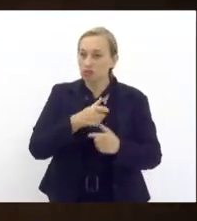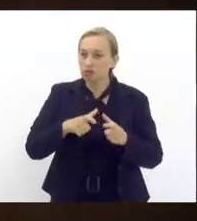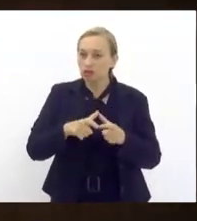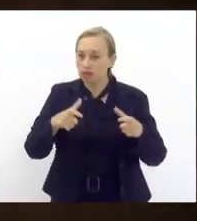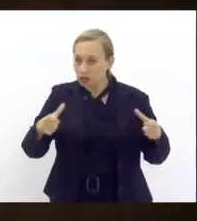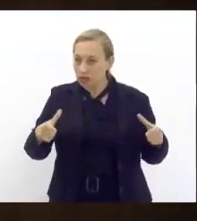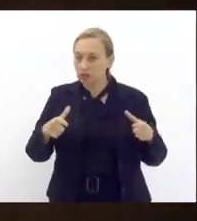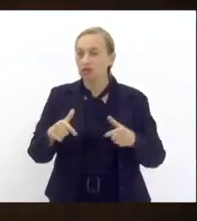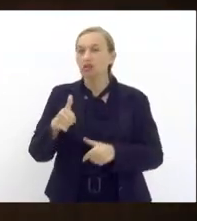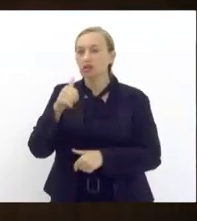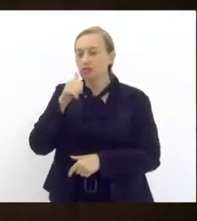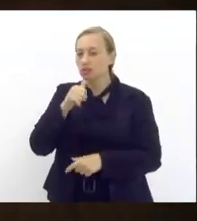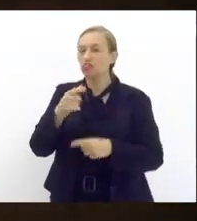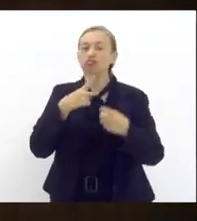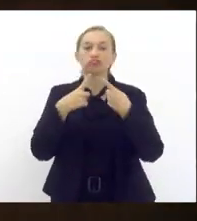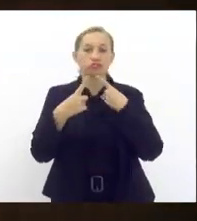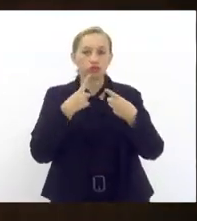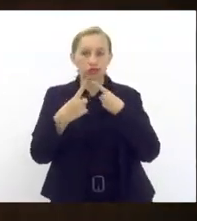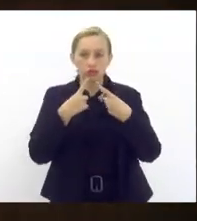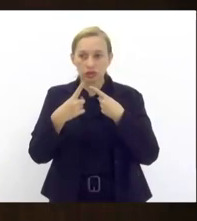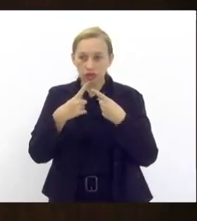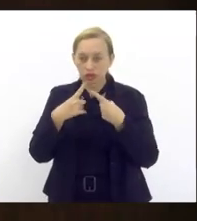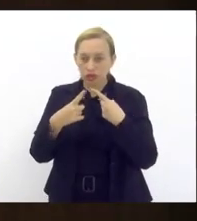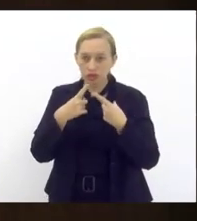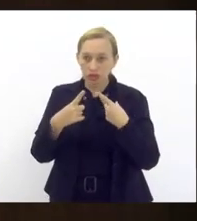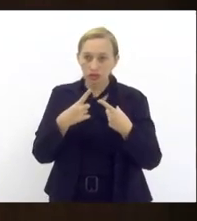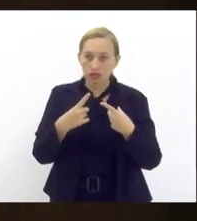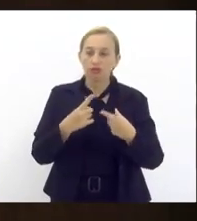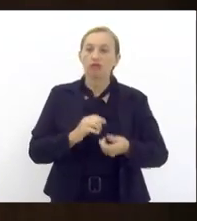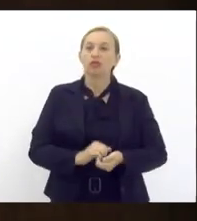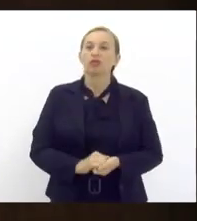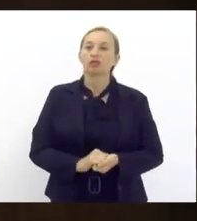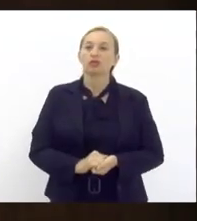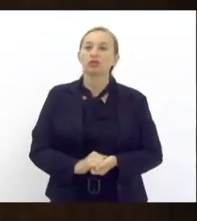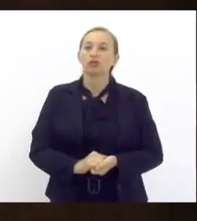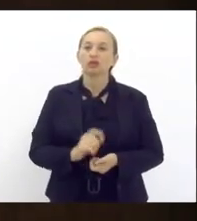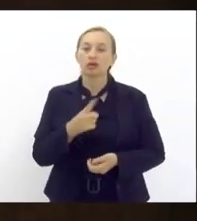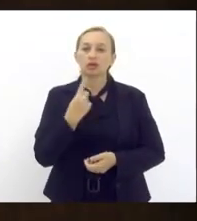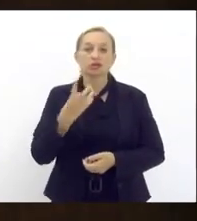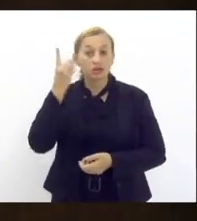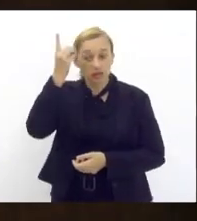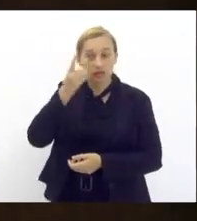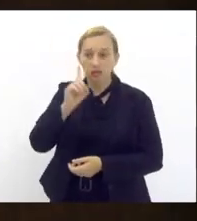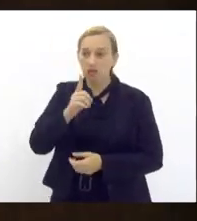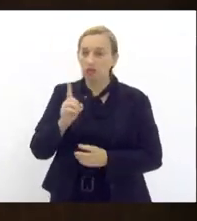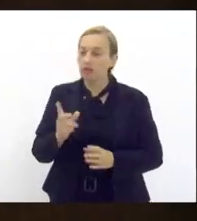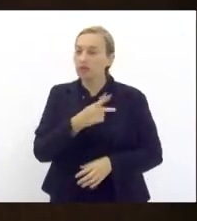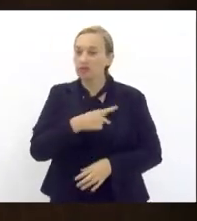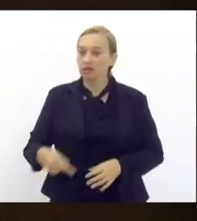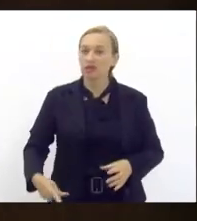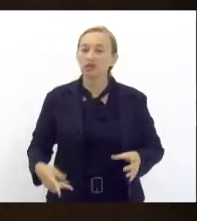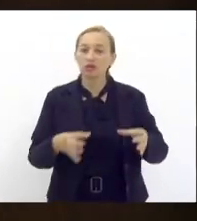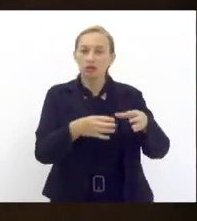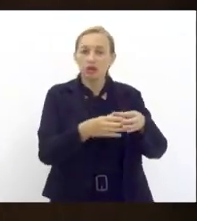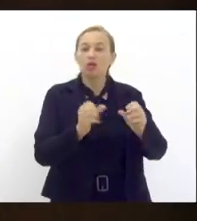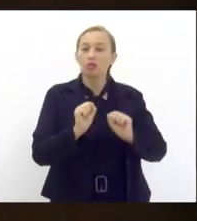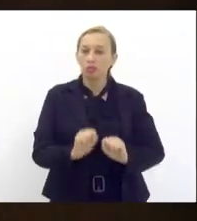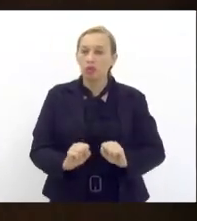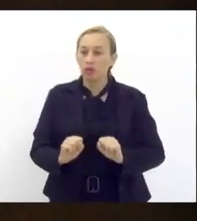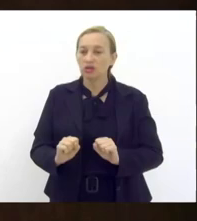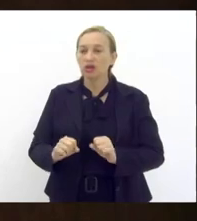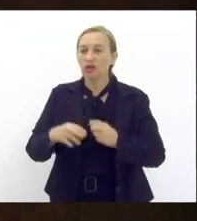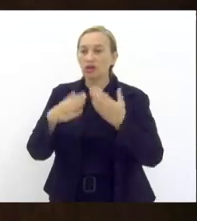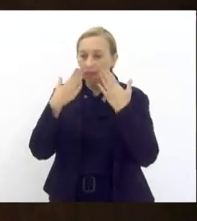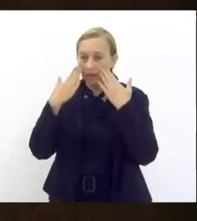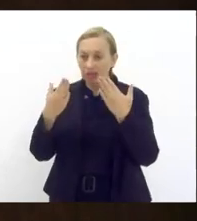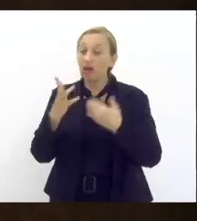as mulheres, discutimos isso muito, as nossas deputadas, que não são presidentes de comissão, podem colocar e apresentar